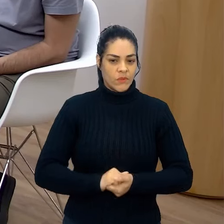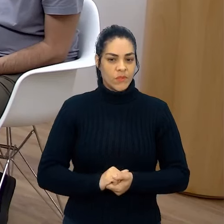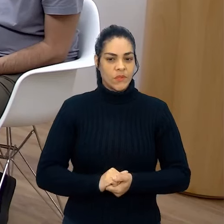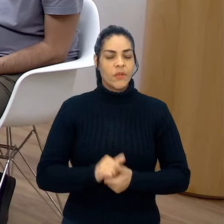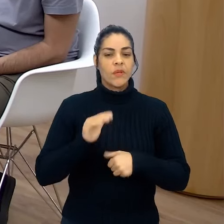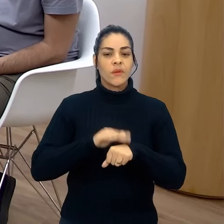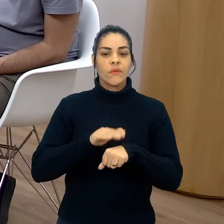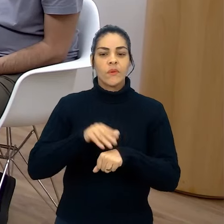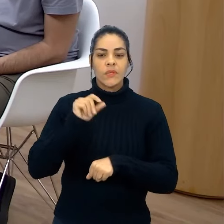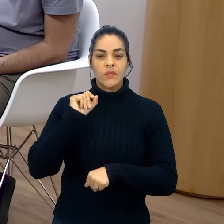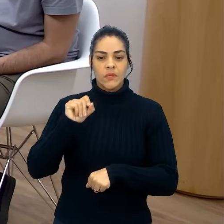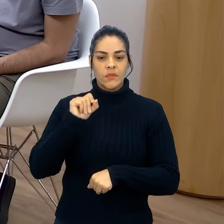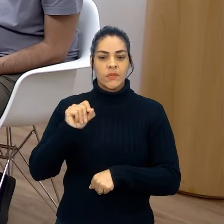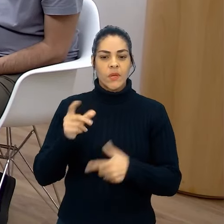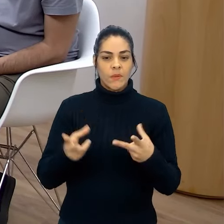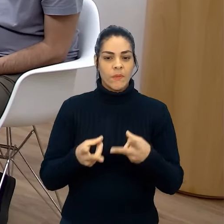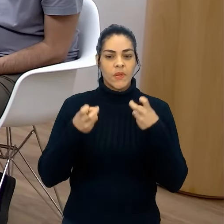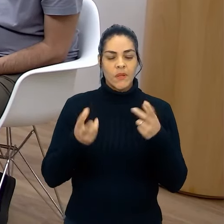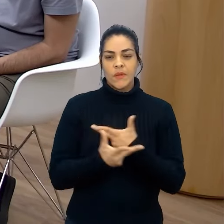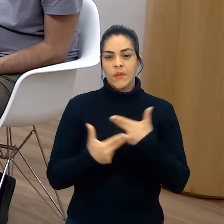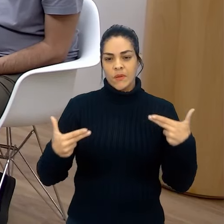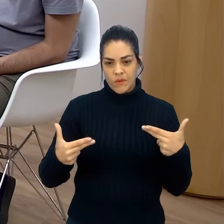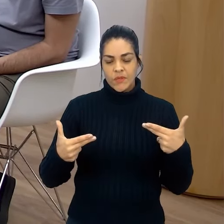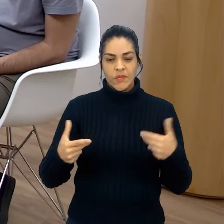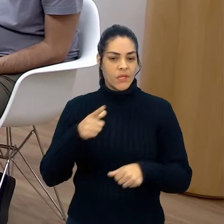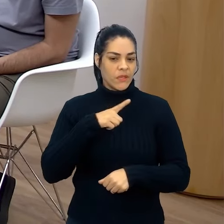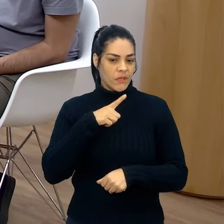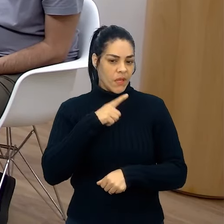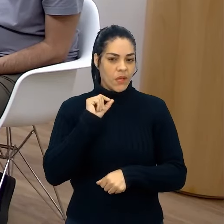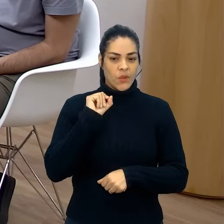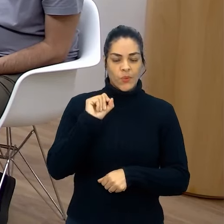faz o quê? Ela vê algumas coisas para alguma parcela de algumas...